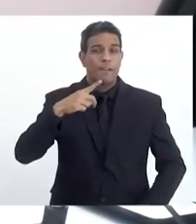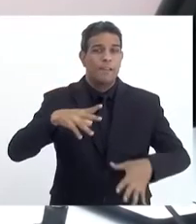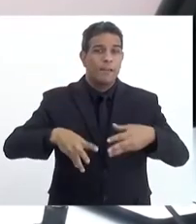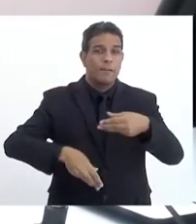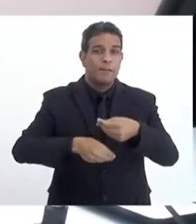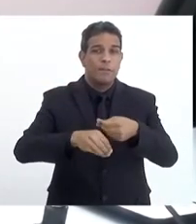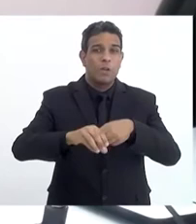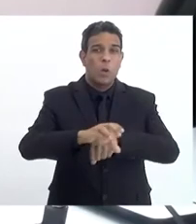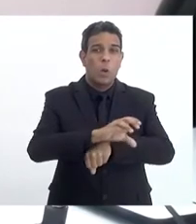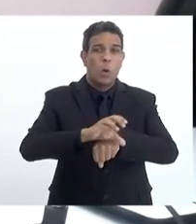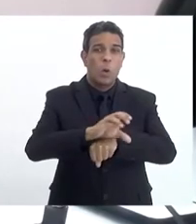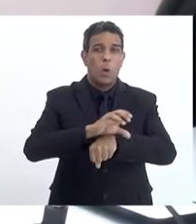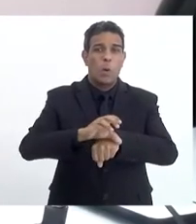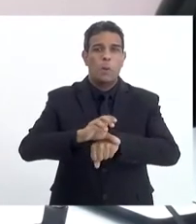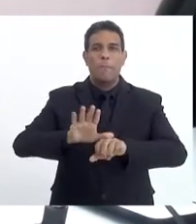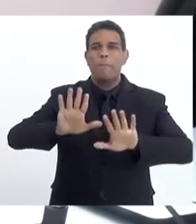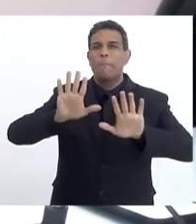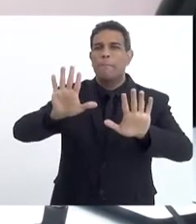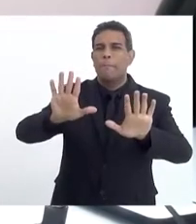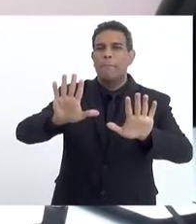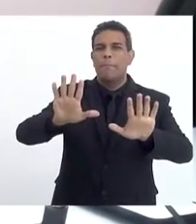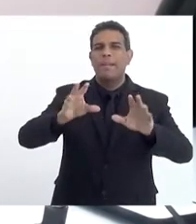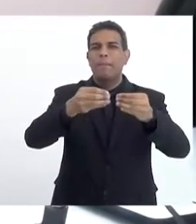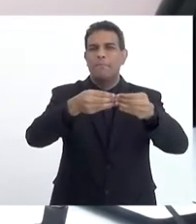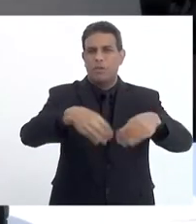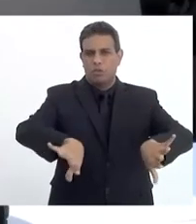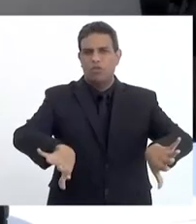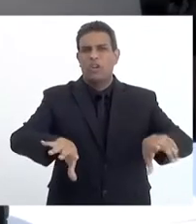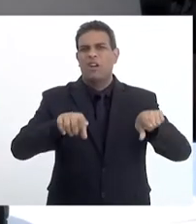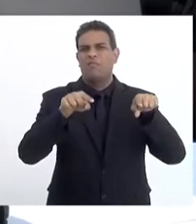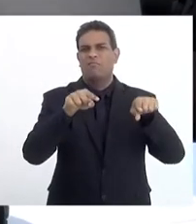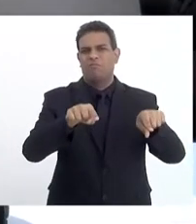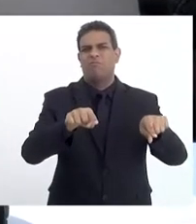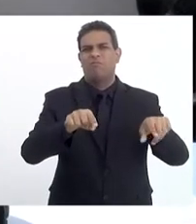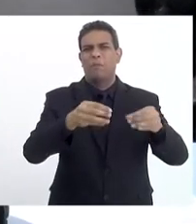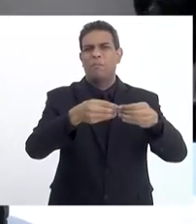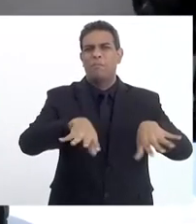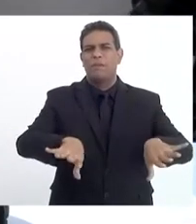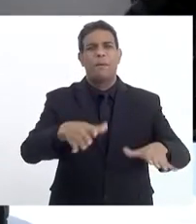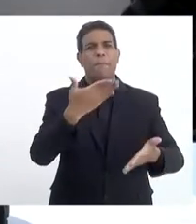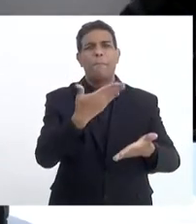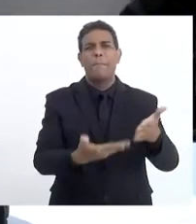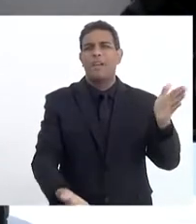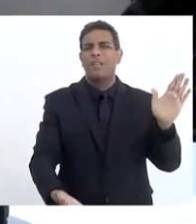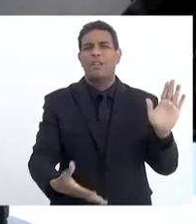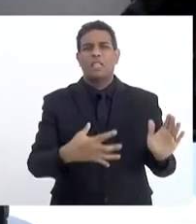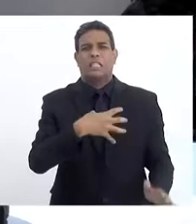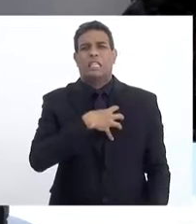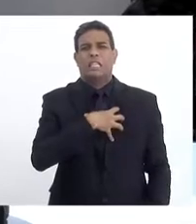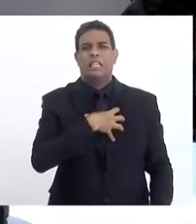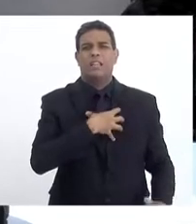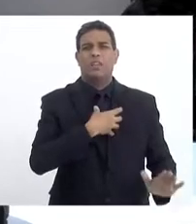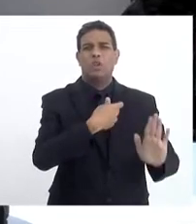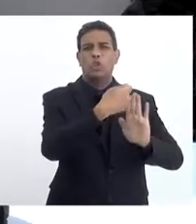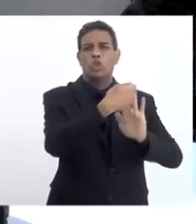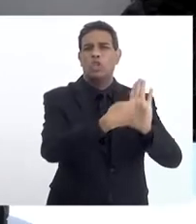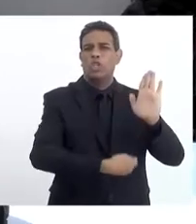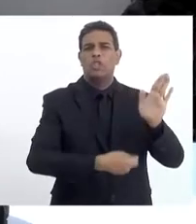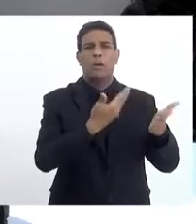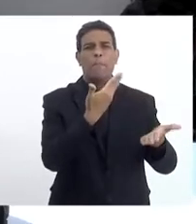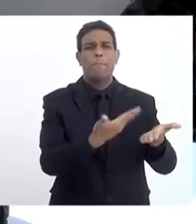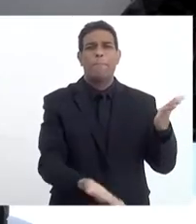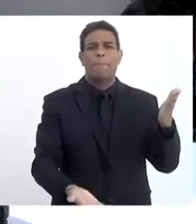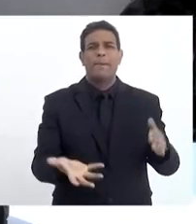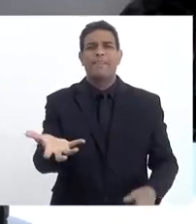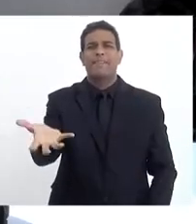com emenda. Senhor presidente, prejudicado. Prejudicado? Perdeu a função. Ah, sim. Ele quer